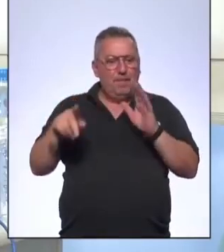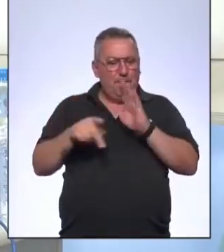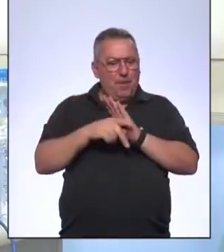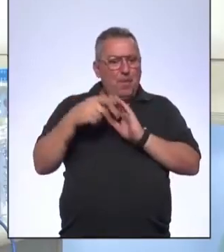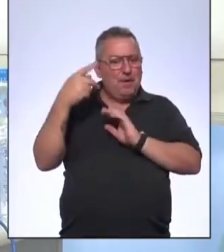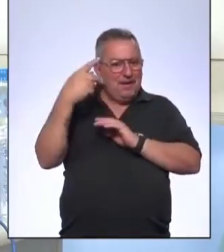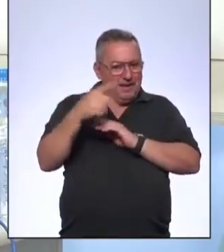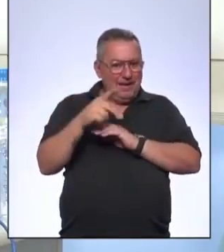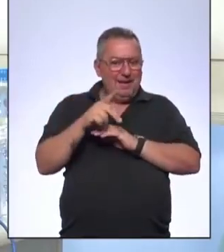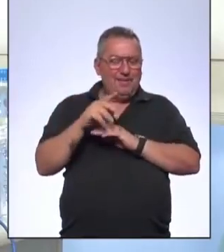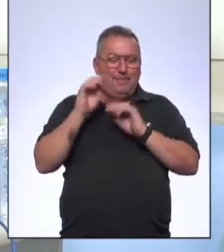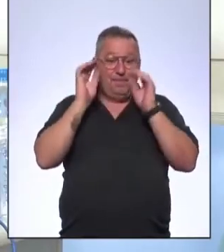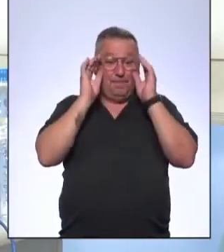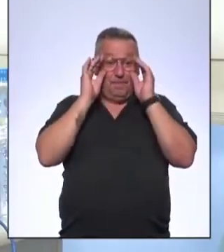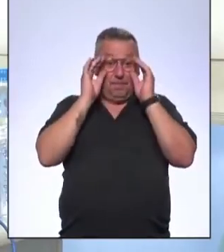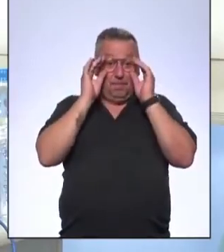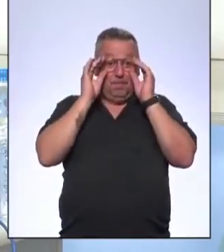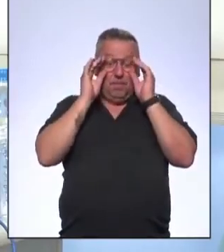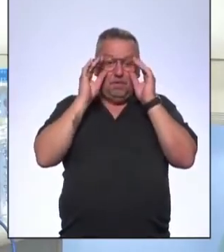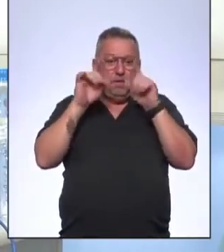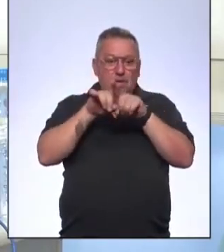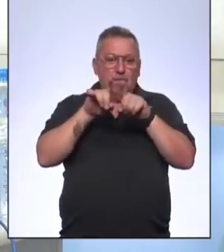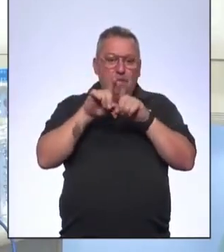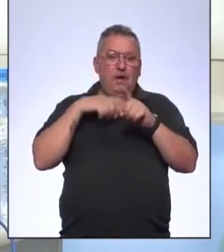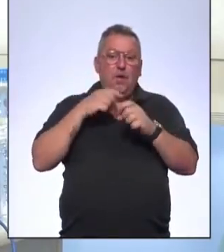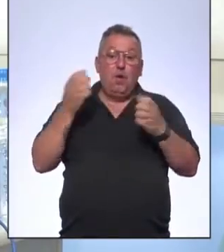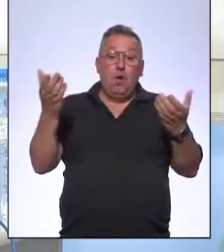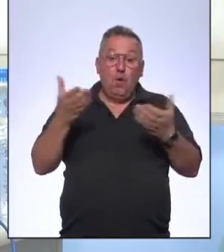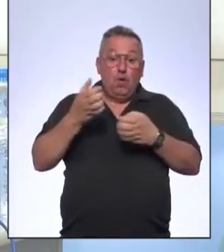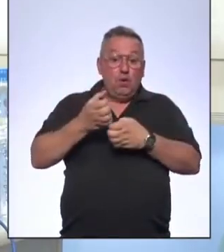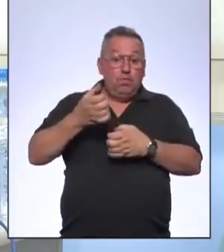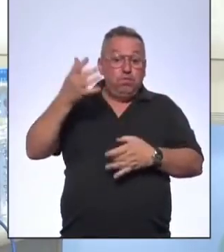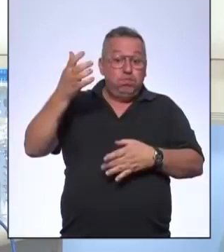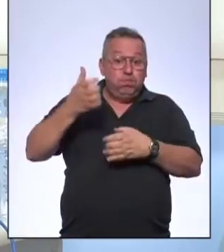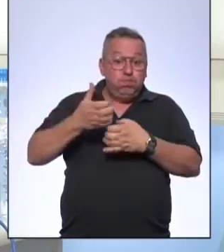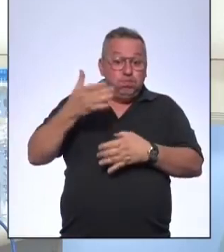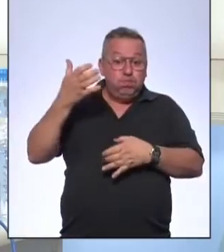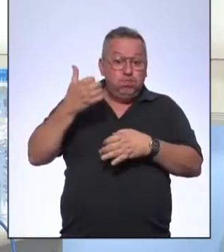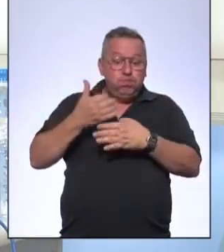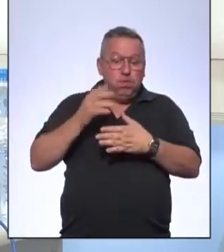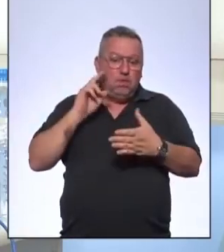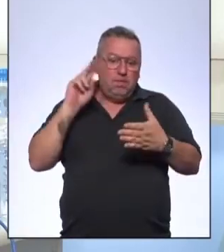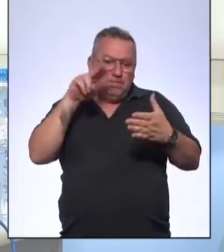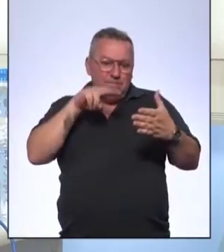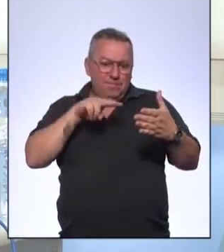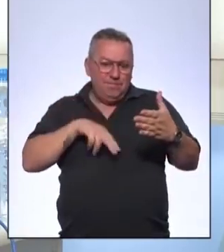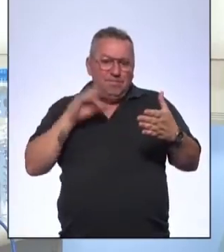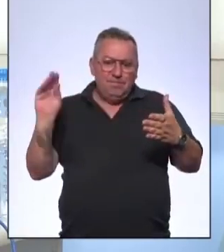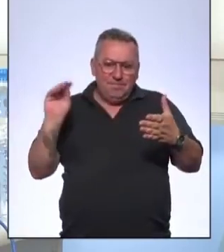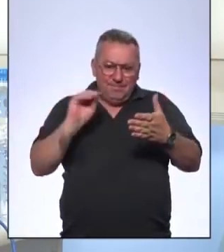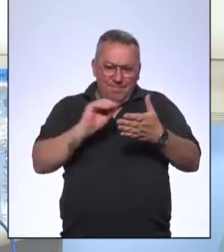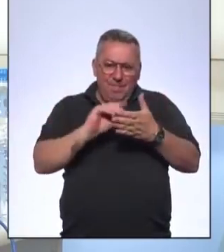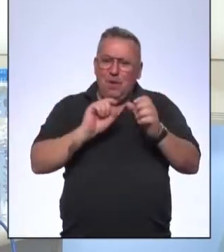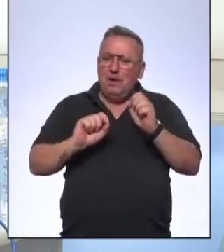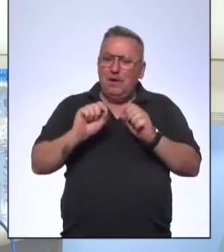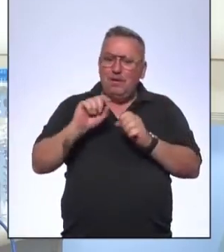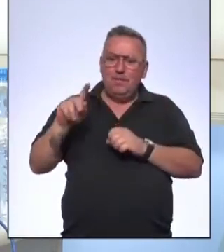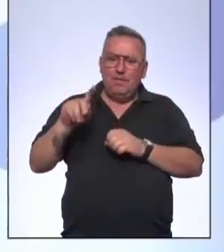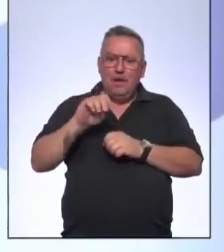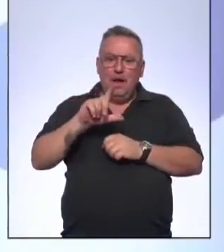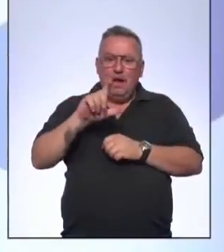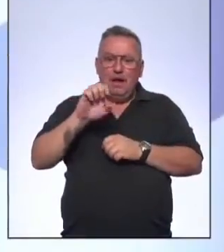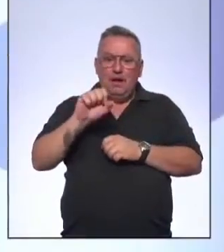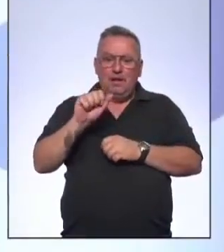dele, digamos assim, né? E quem vai ser a voz de vocês no chat, vai comentar o que vocês estão dizendo aqui, é a professora